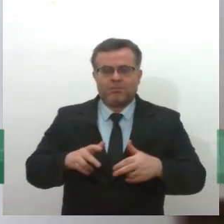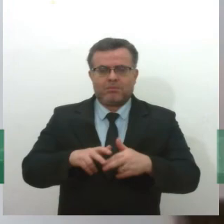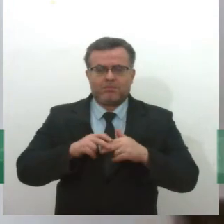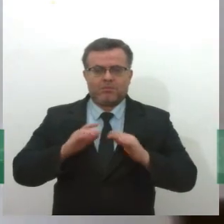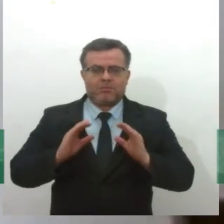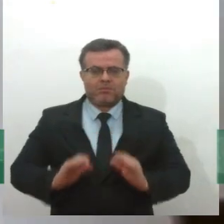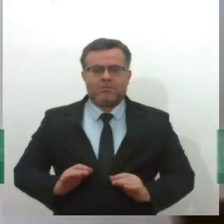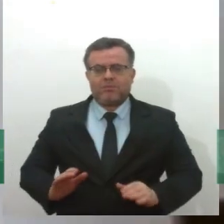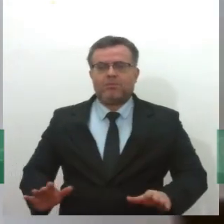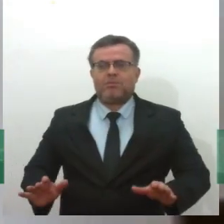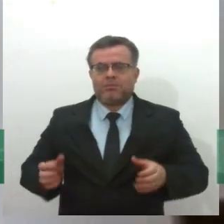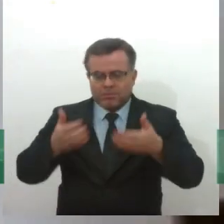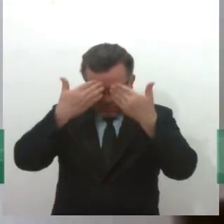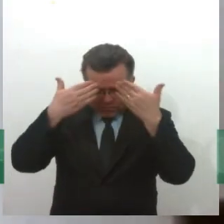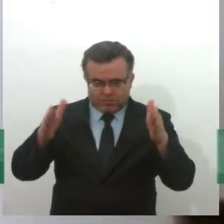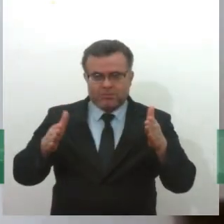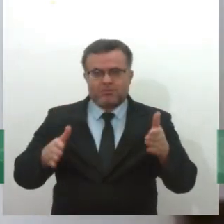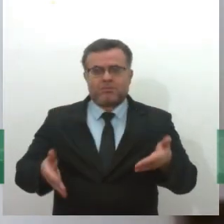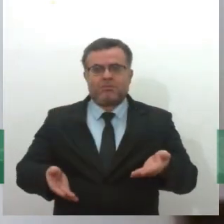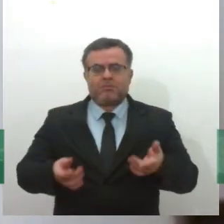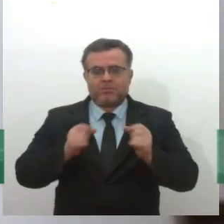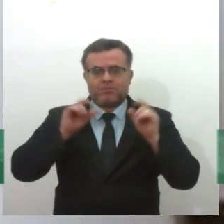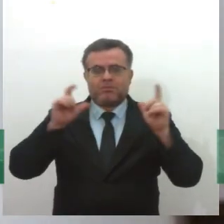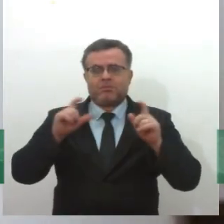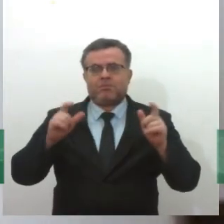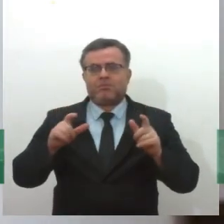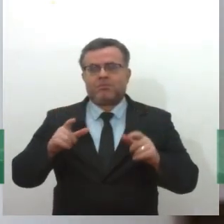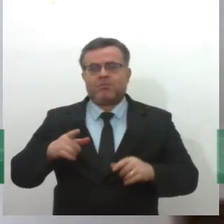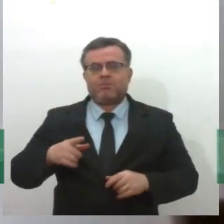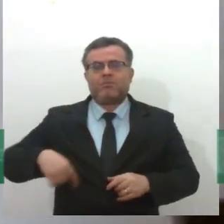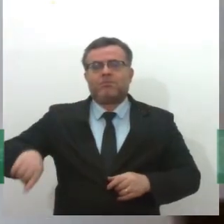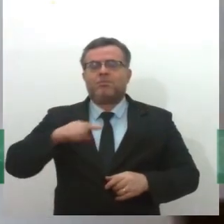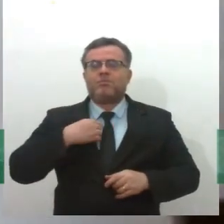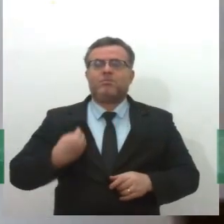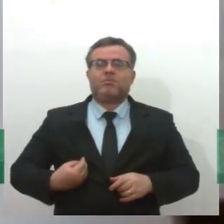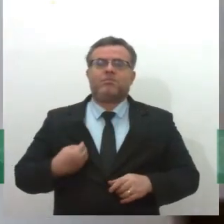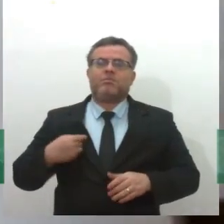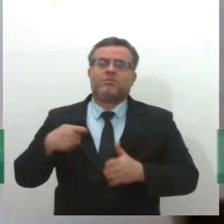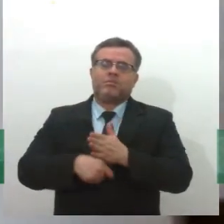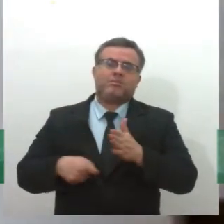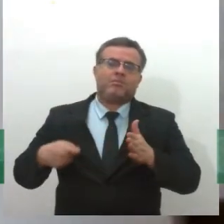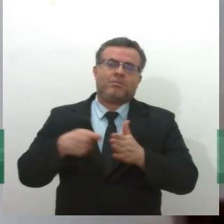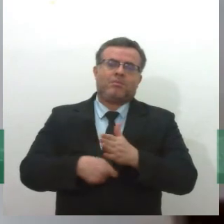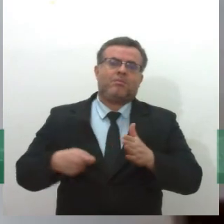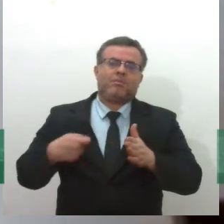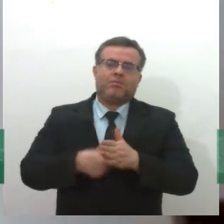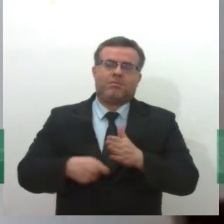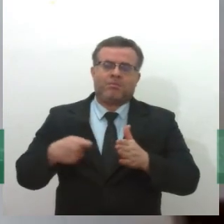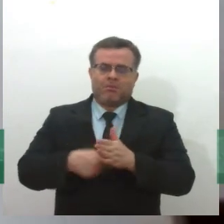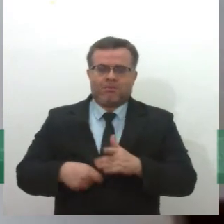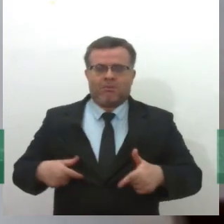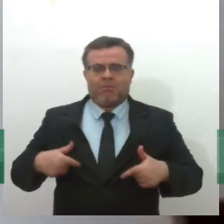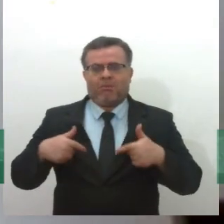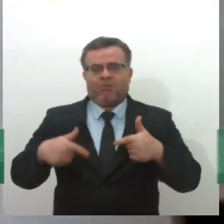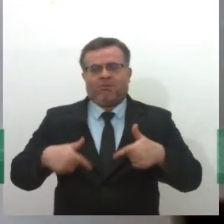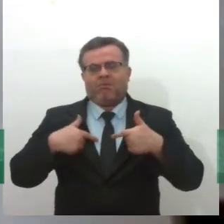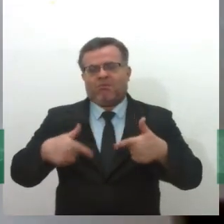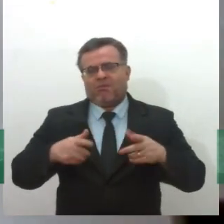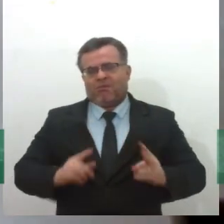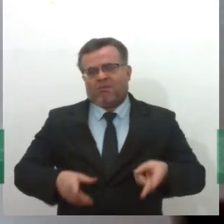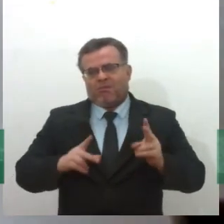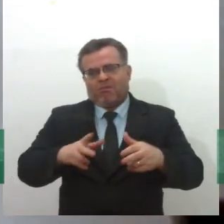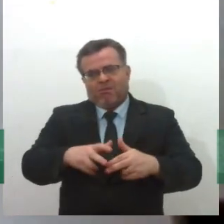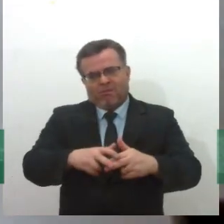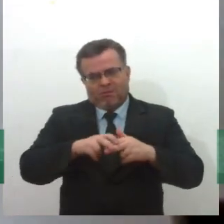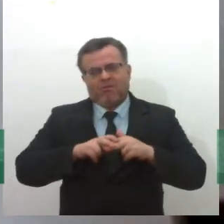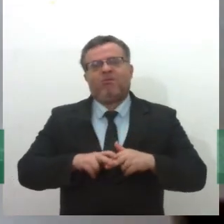um despertar, uma vontade, um desejo de participação mais genuíno pode pressionar, tirar a retirada de travas institucionais. Então,